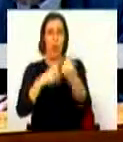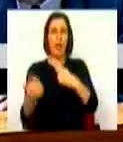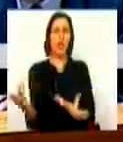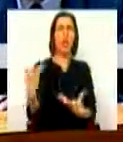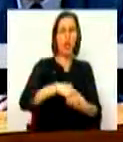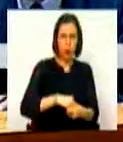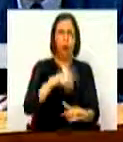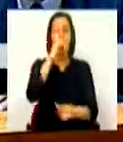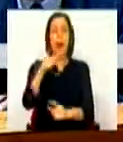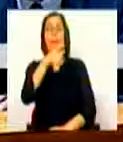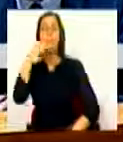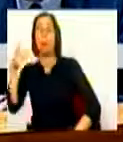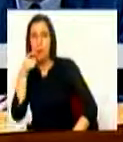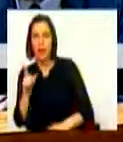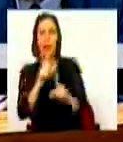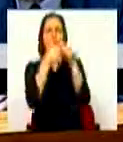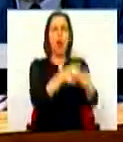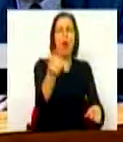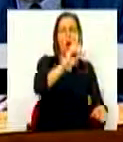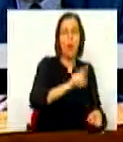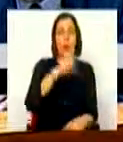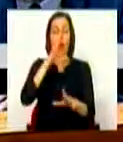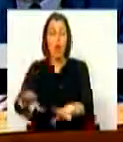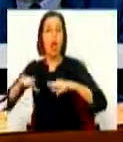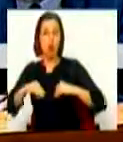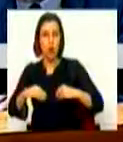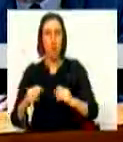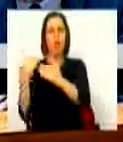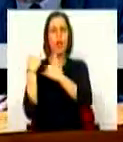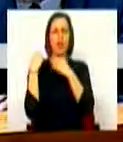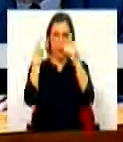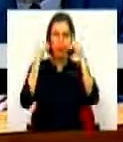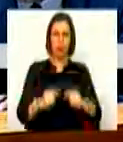inclui, de quem promete e não cumpre e quem assume as suas responsabilidades.